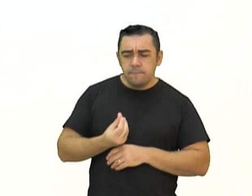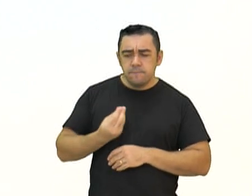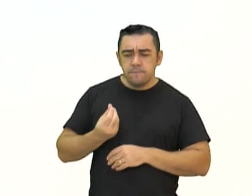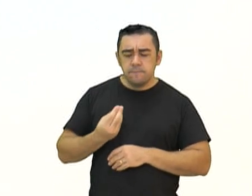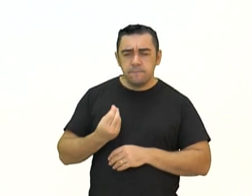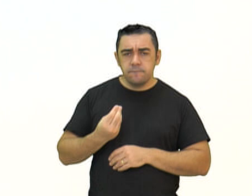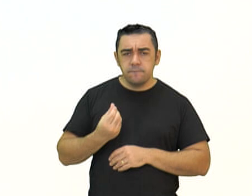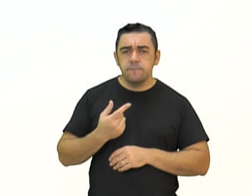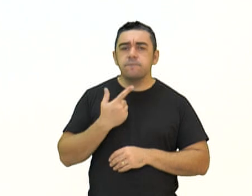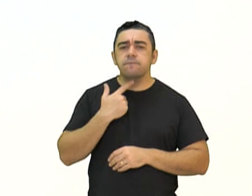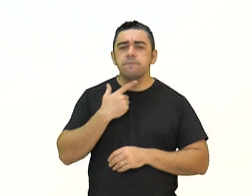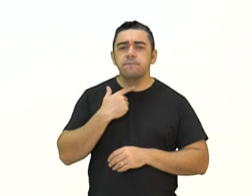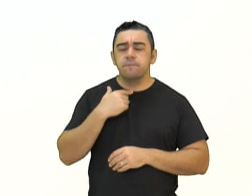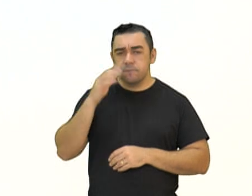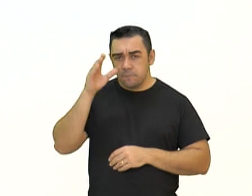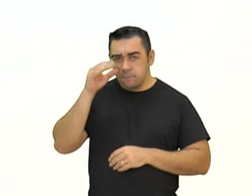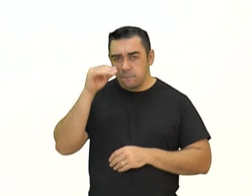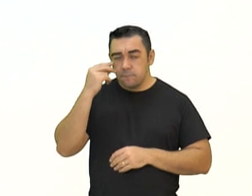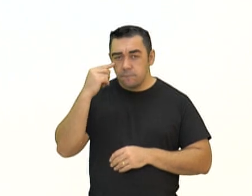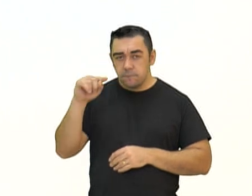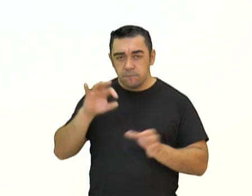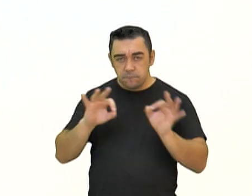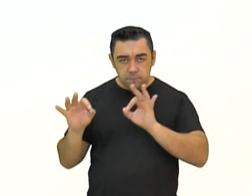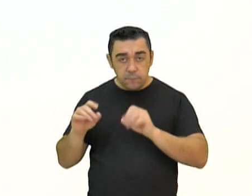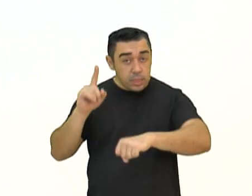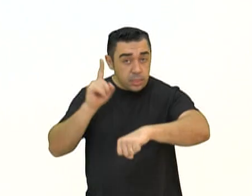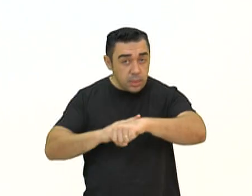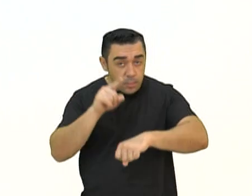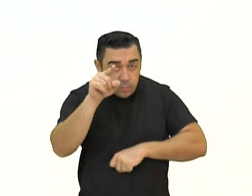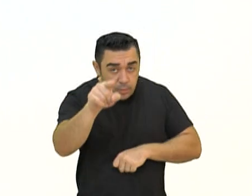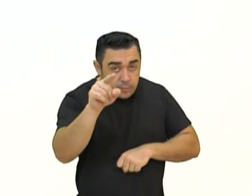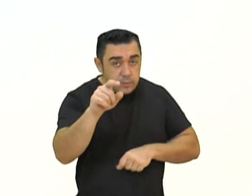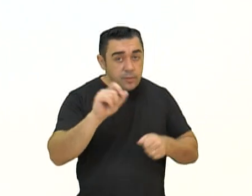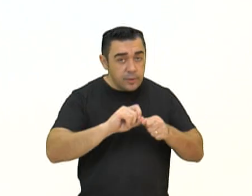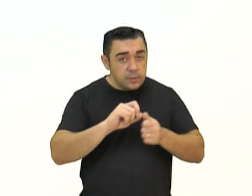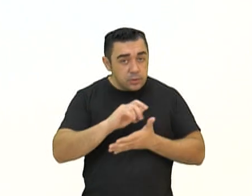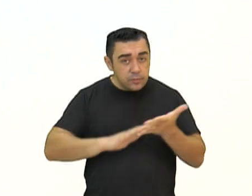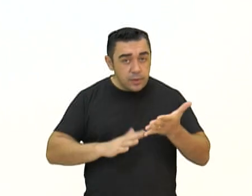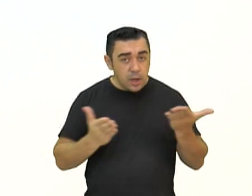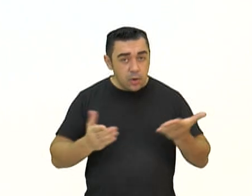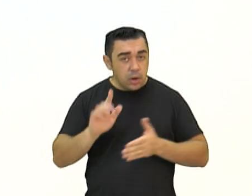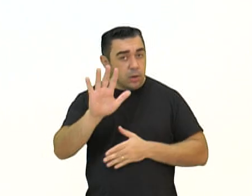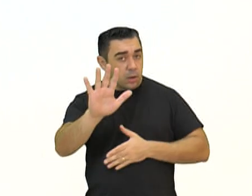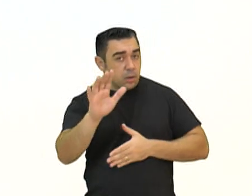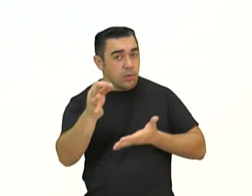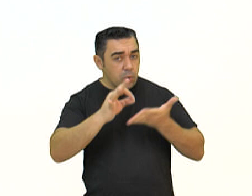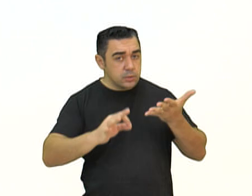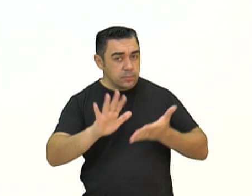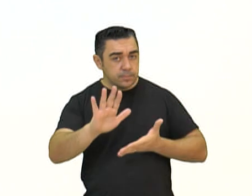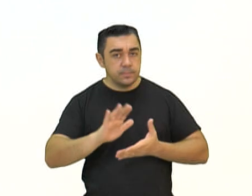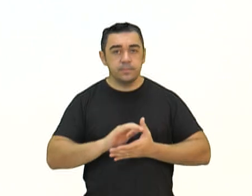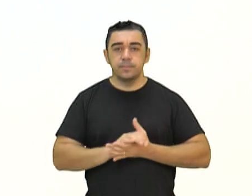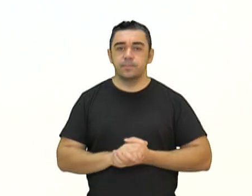para despertar sua curiosidade. Um tempo para vocês fazerem mais esse exercício e a gente já volta.